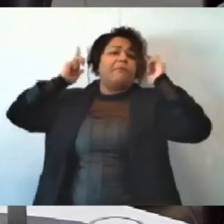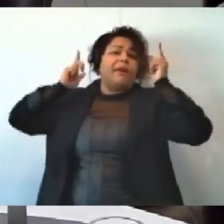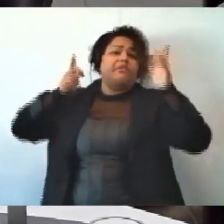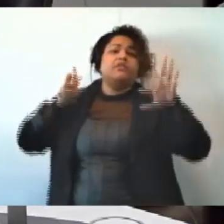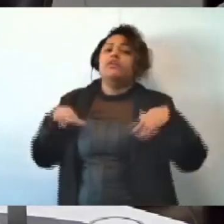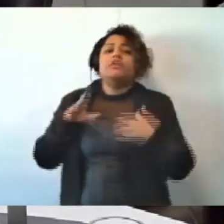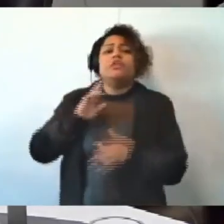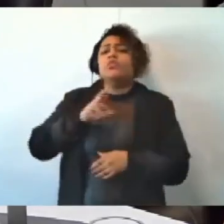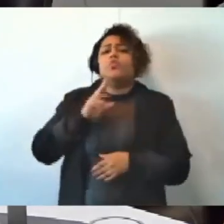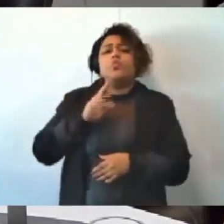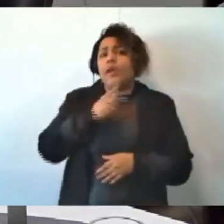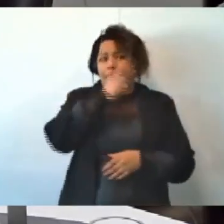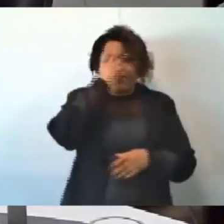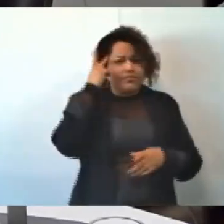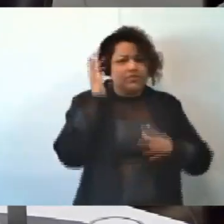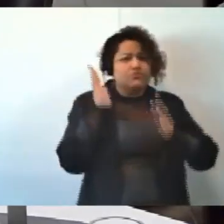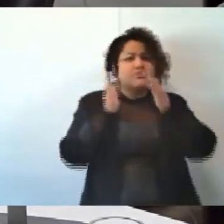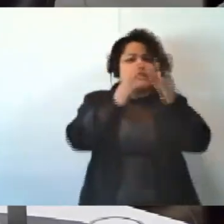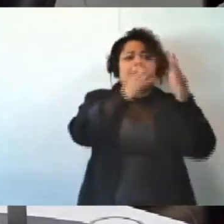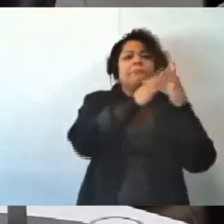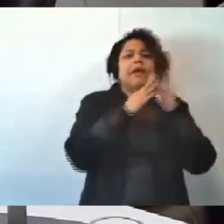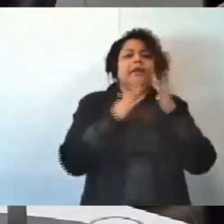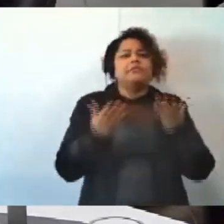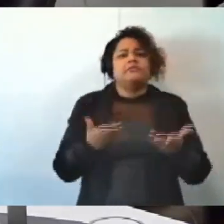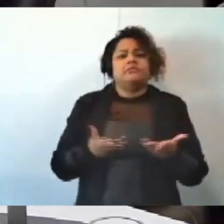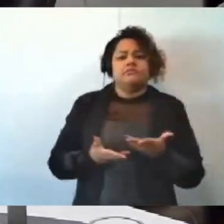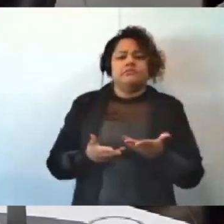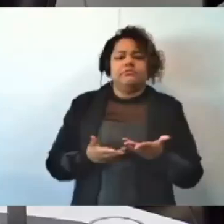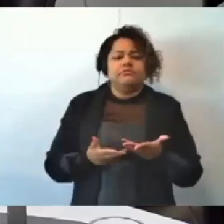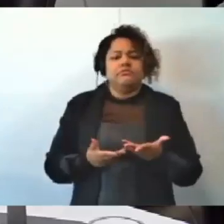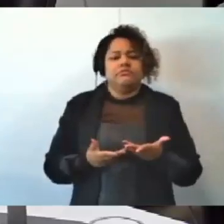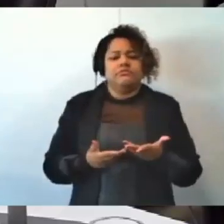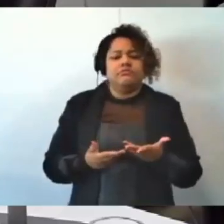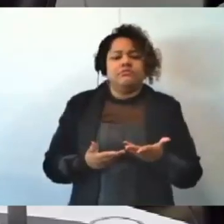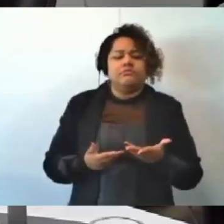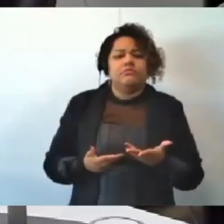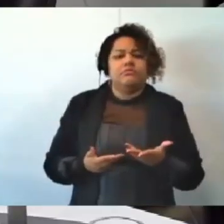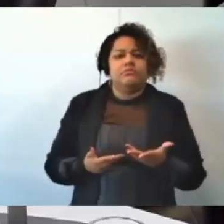Dentro dos bares e dentro dos fregueses. Não vai ser nem nós mesmos. Não é nós.